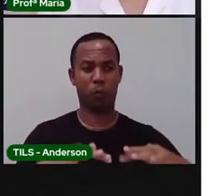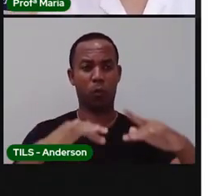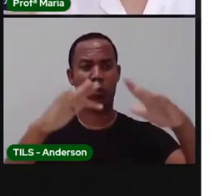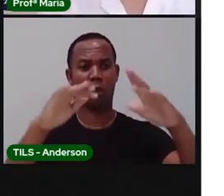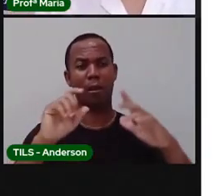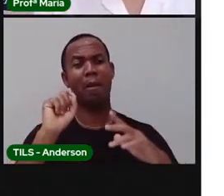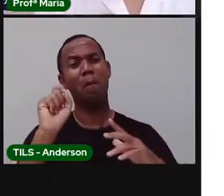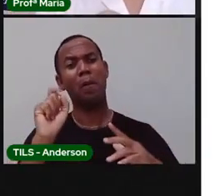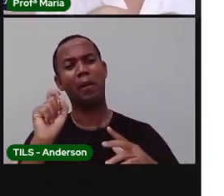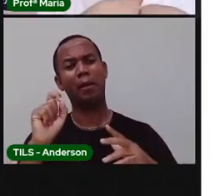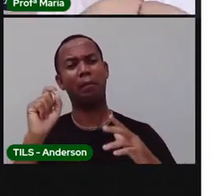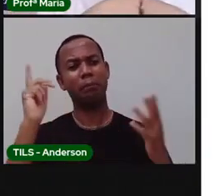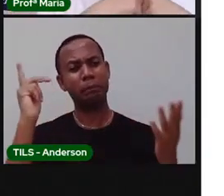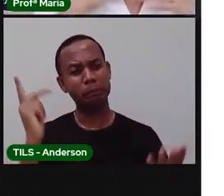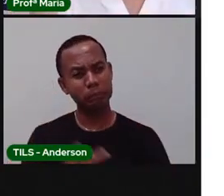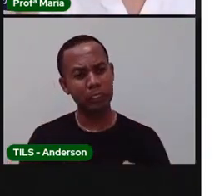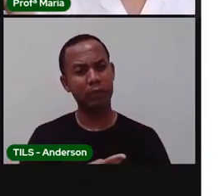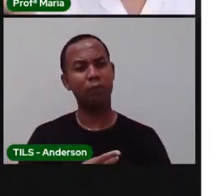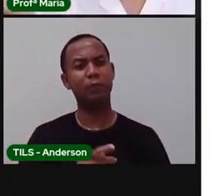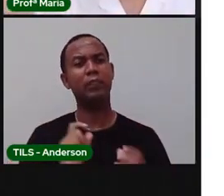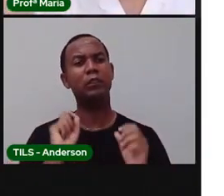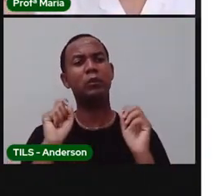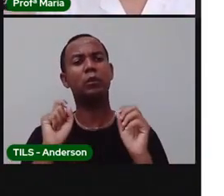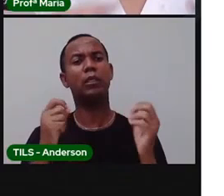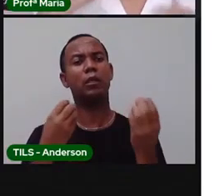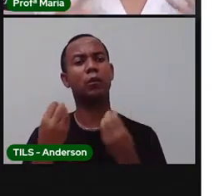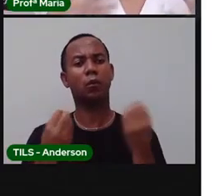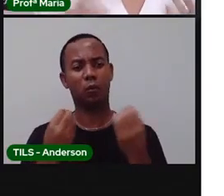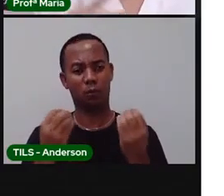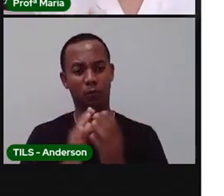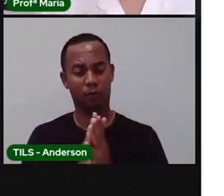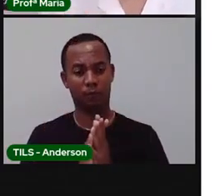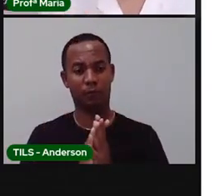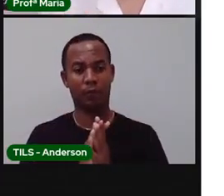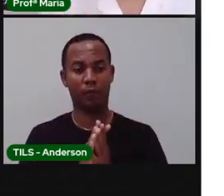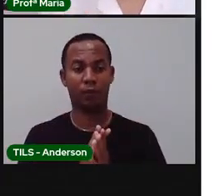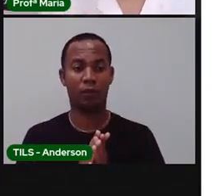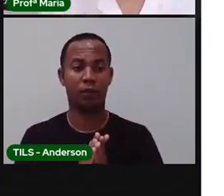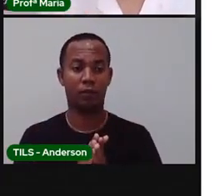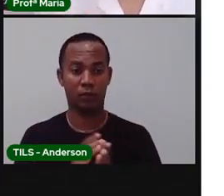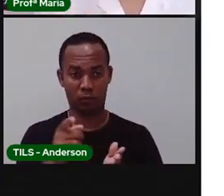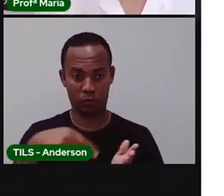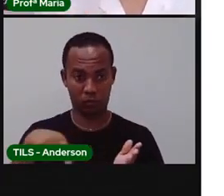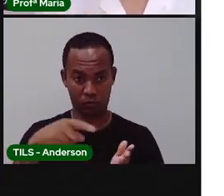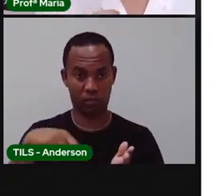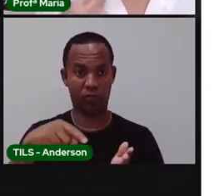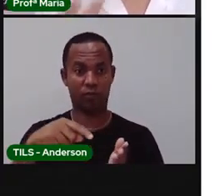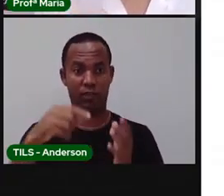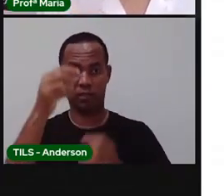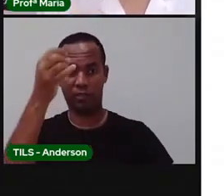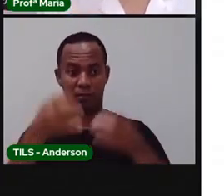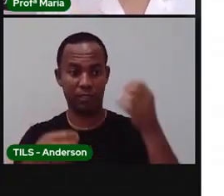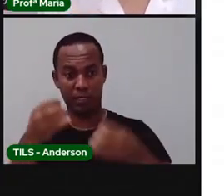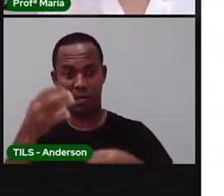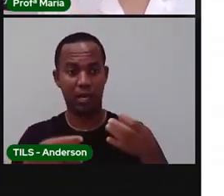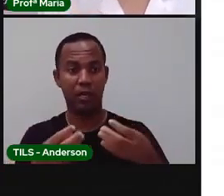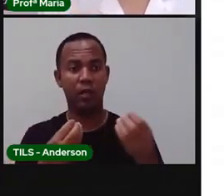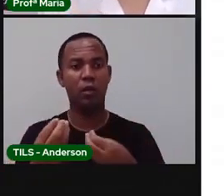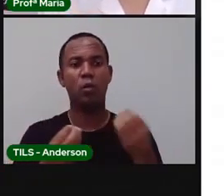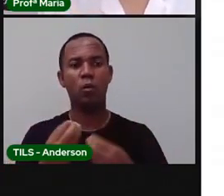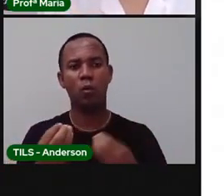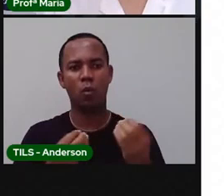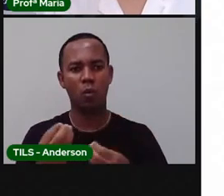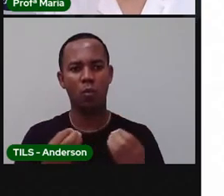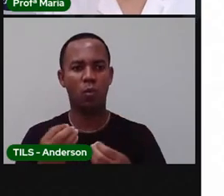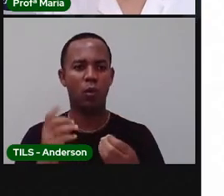causar? Então, no decorrer dessa aula, a gente vai falar sobre os problemas, né, que esse descarte do lixo ele